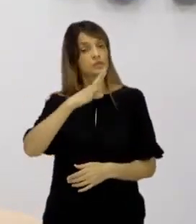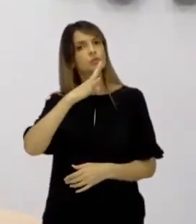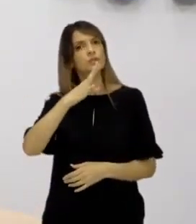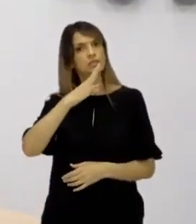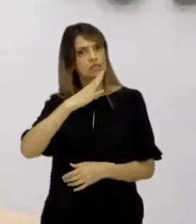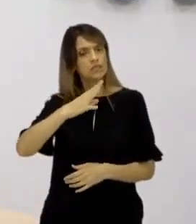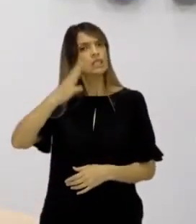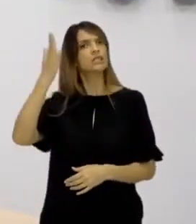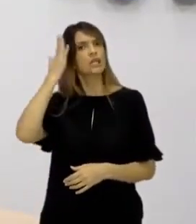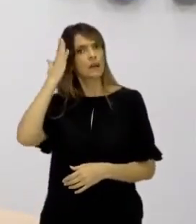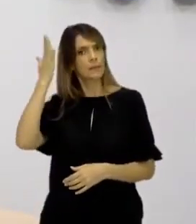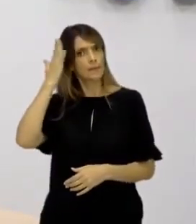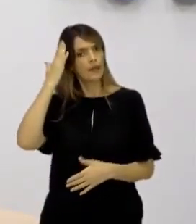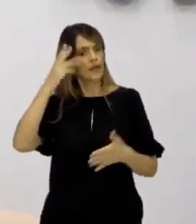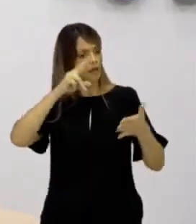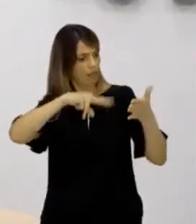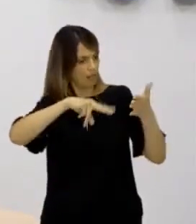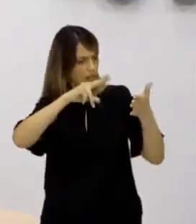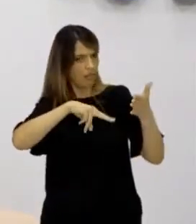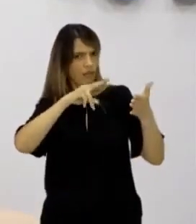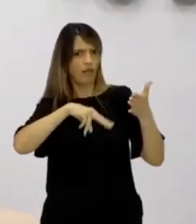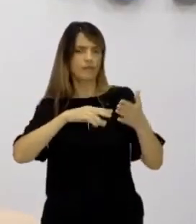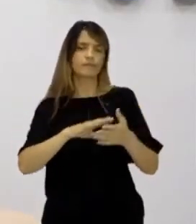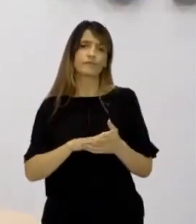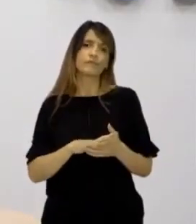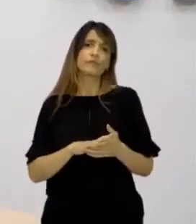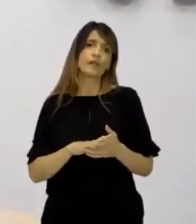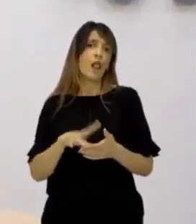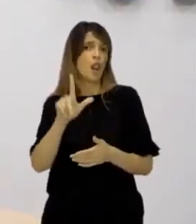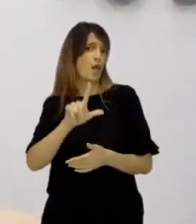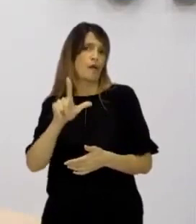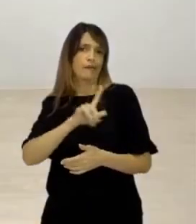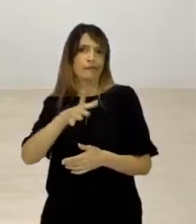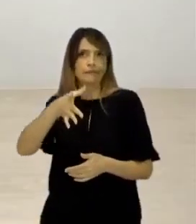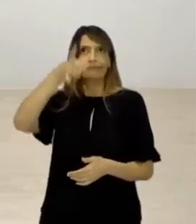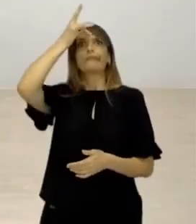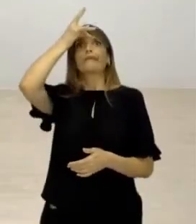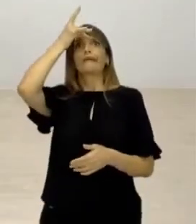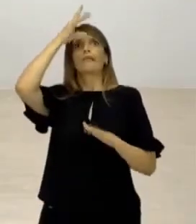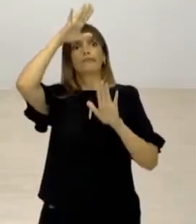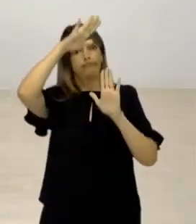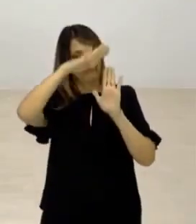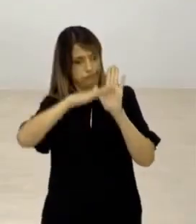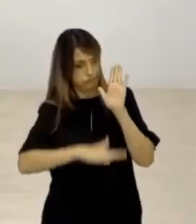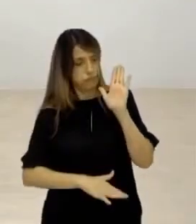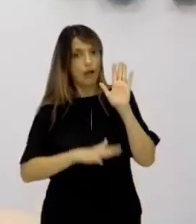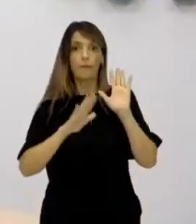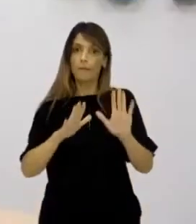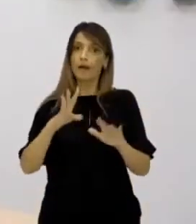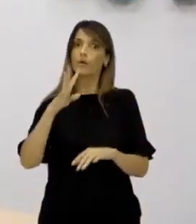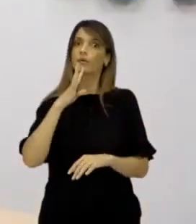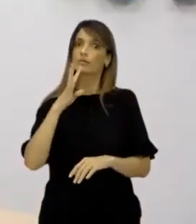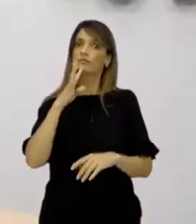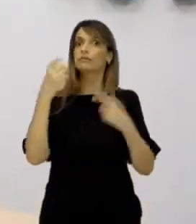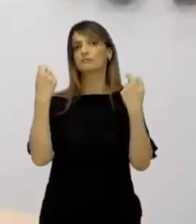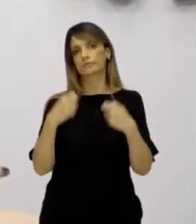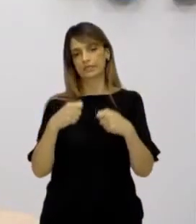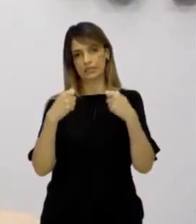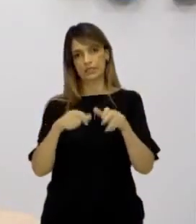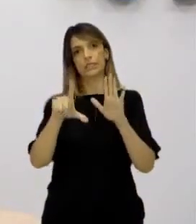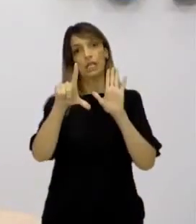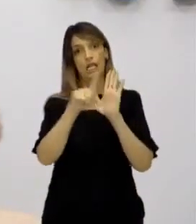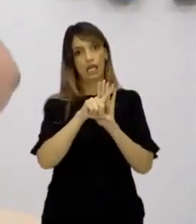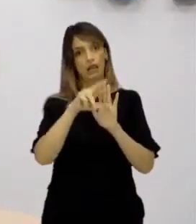conhecer, né? Mesmo, obviamente, ninguém vai decorar essas coisas, tipo, forever. Mas a gente conhecer essas legislações para